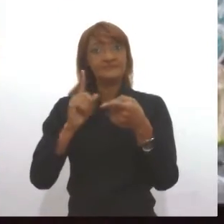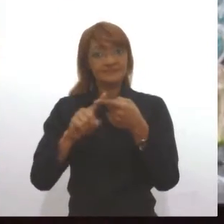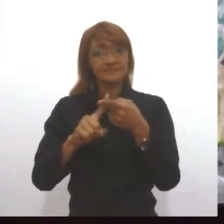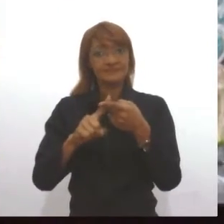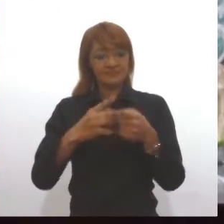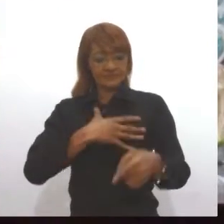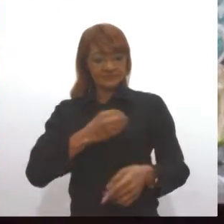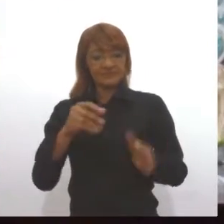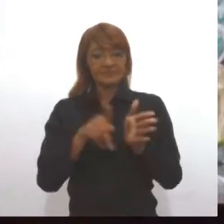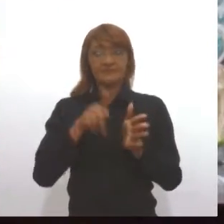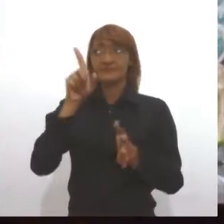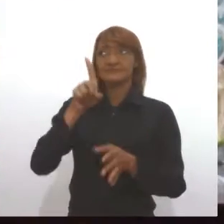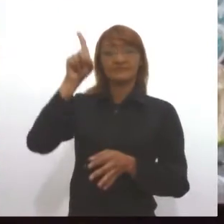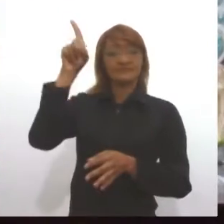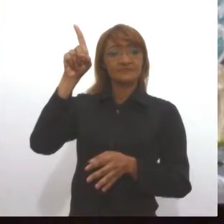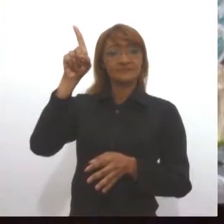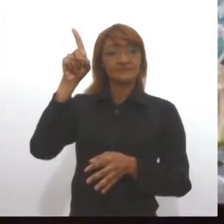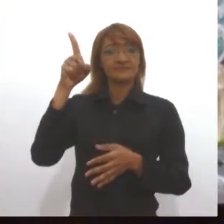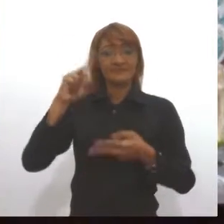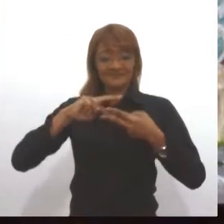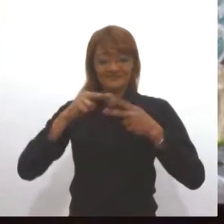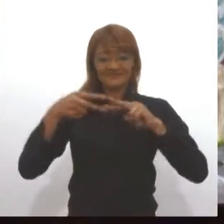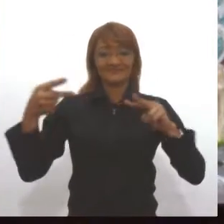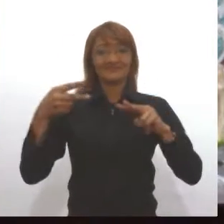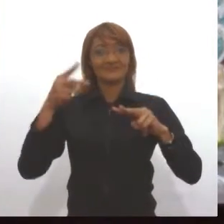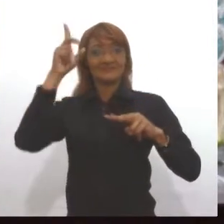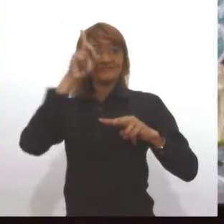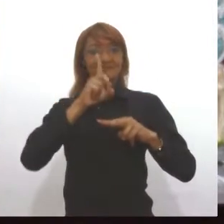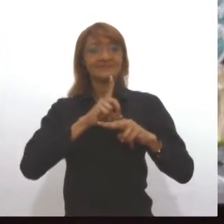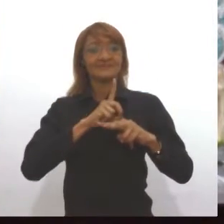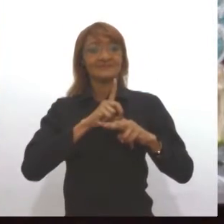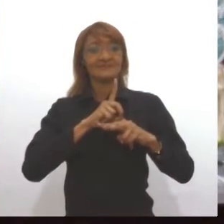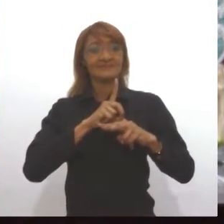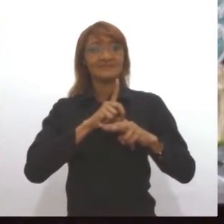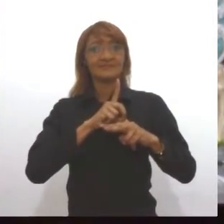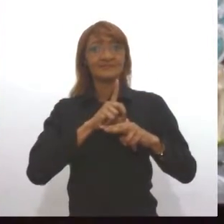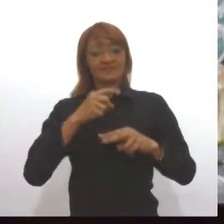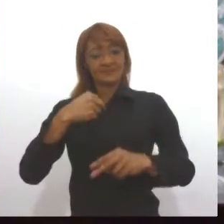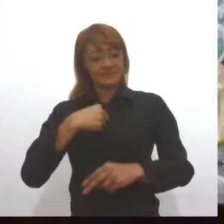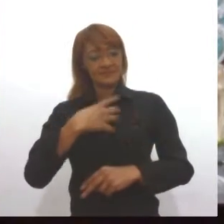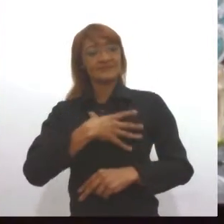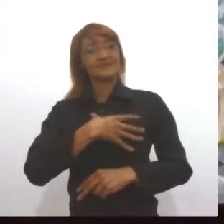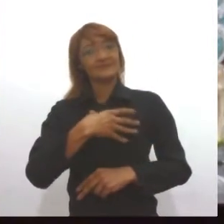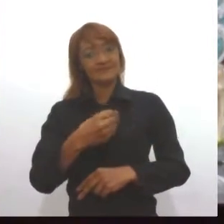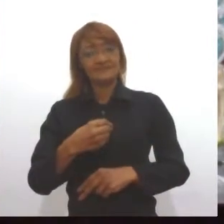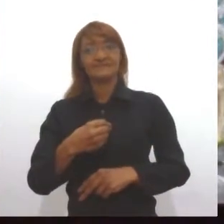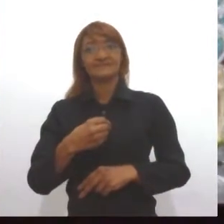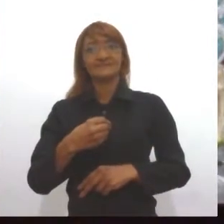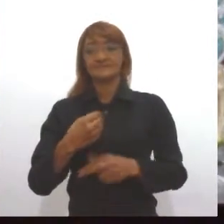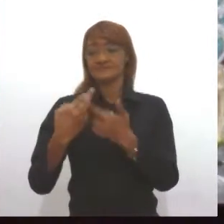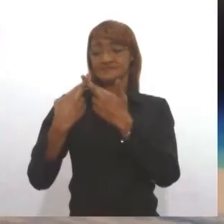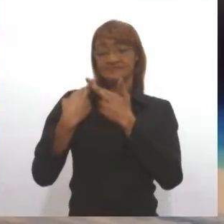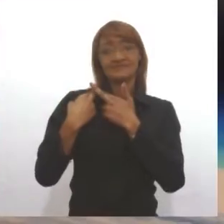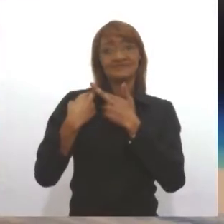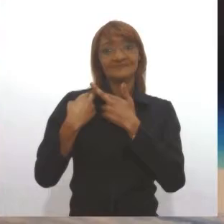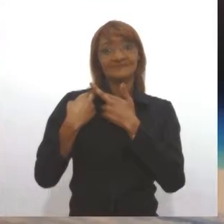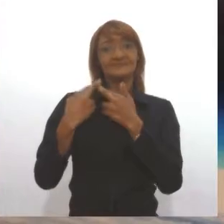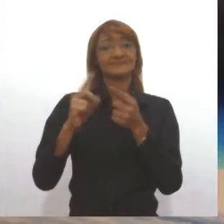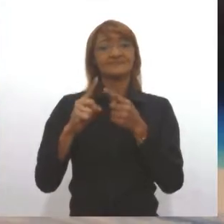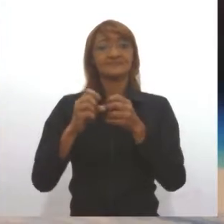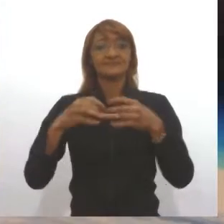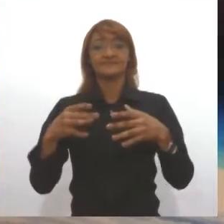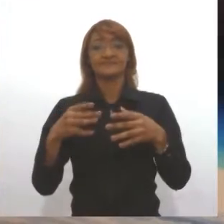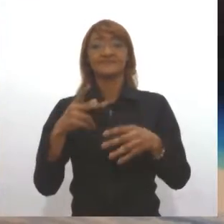dele. Então no meu DNA está Deus. E como filho, eu devo ser corresponsável pela criação. O